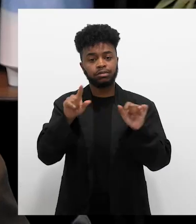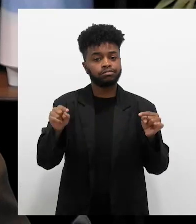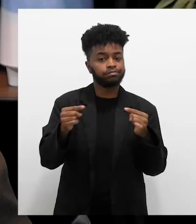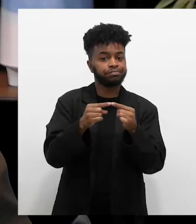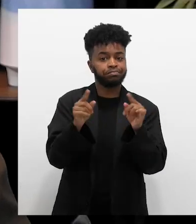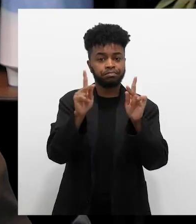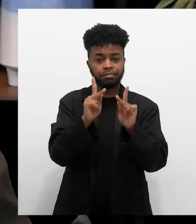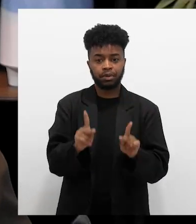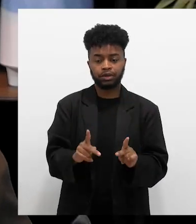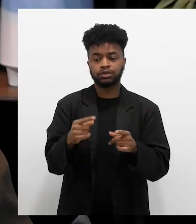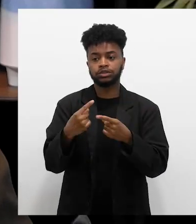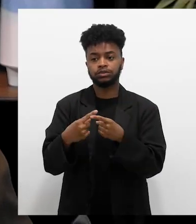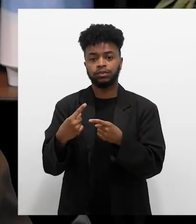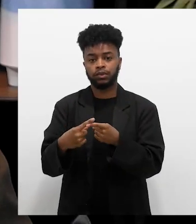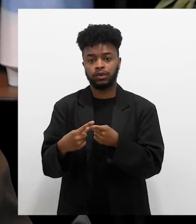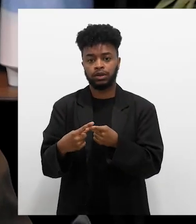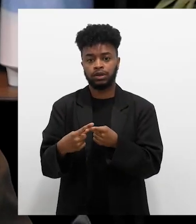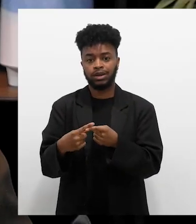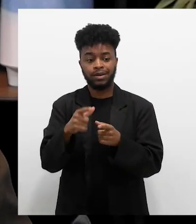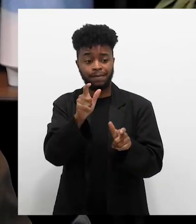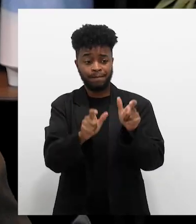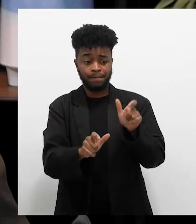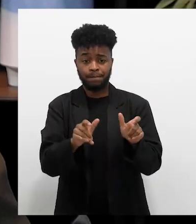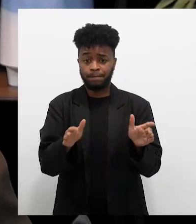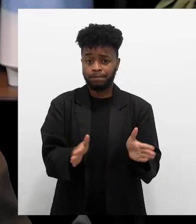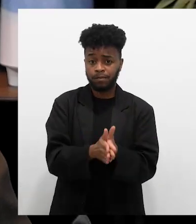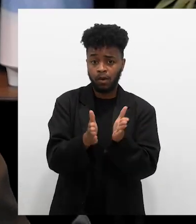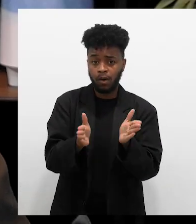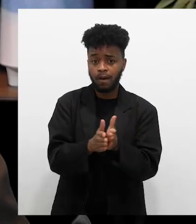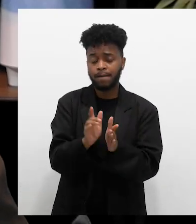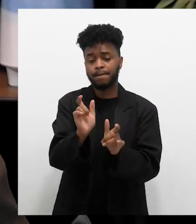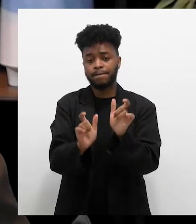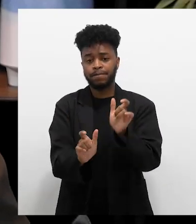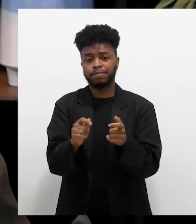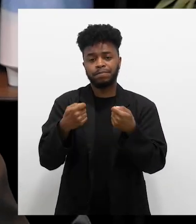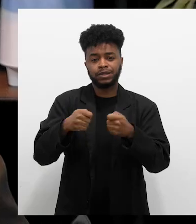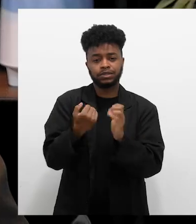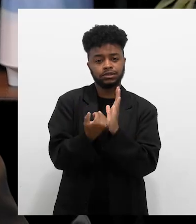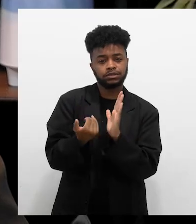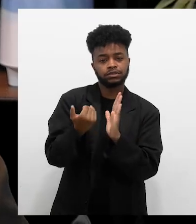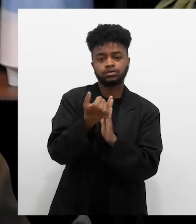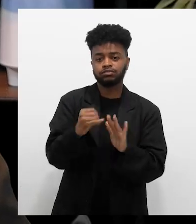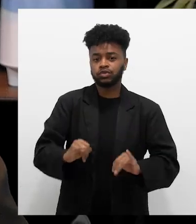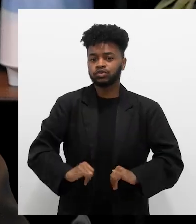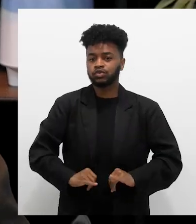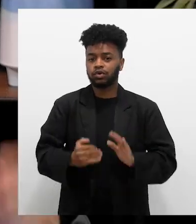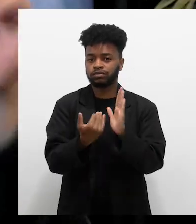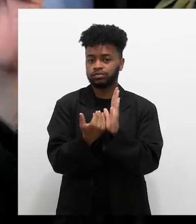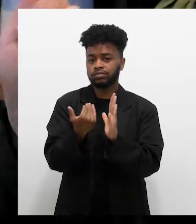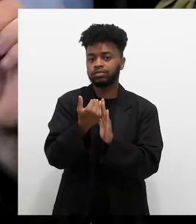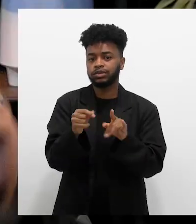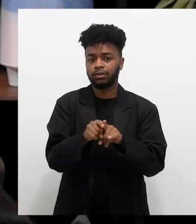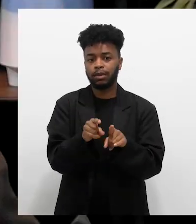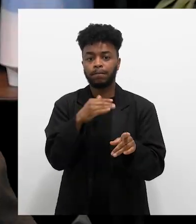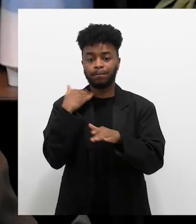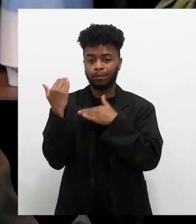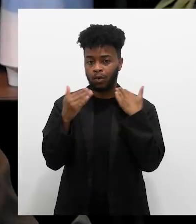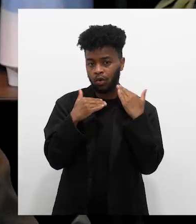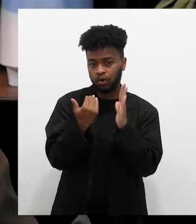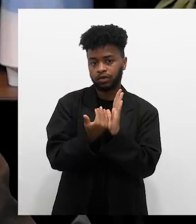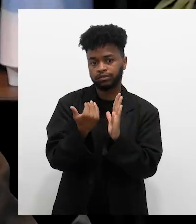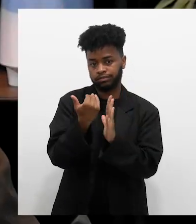paz. Porque os mais pobres, os mais necessitados são os que mais sofrem e os que mais morrem na